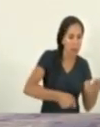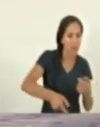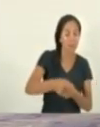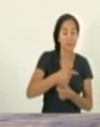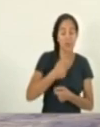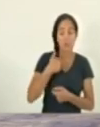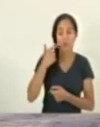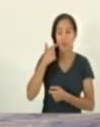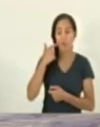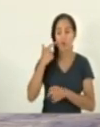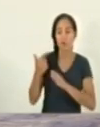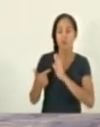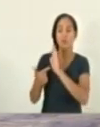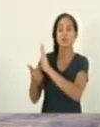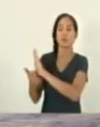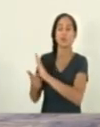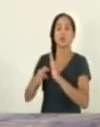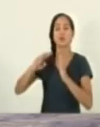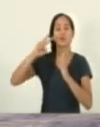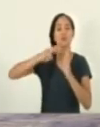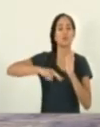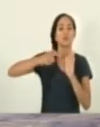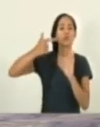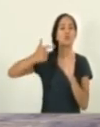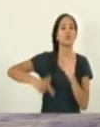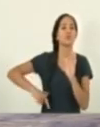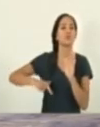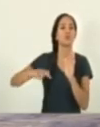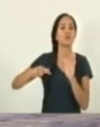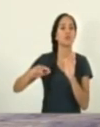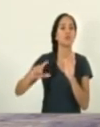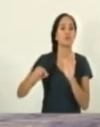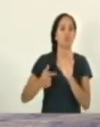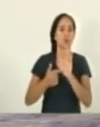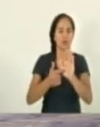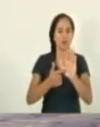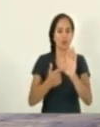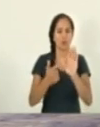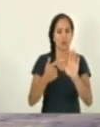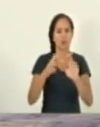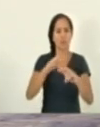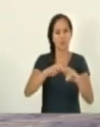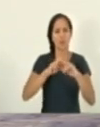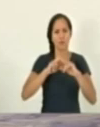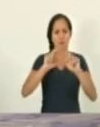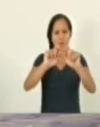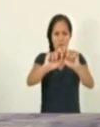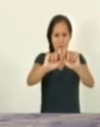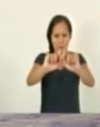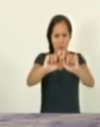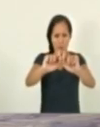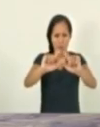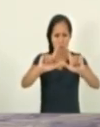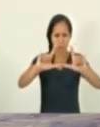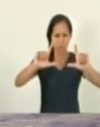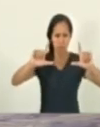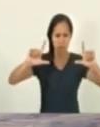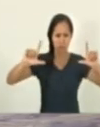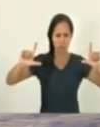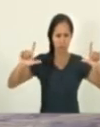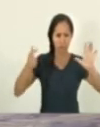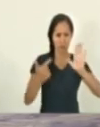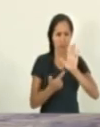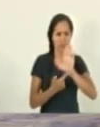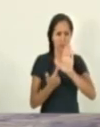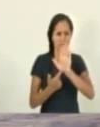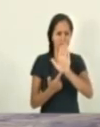mostrando para ele que eu estou lendo mais uma vez. Dá, por favor, dá um take aqui, por gentileza. Assim